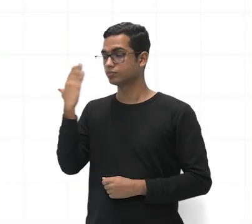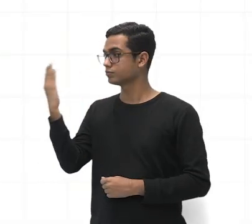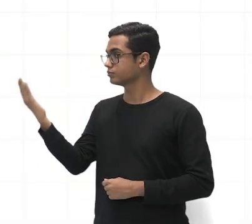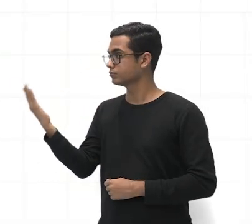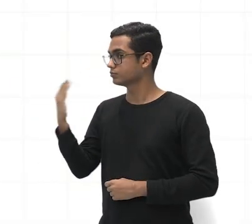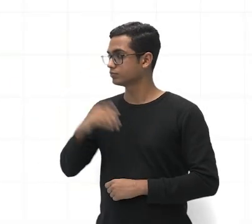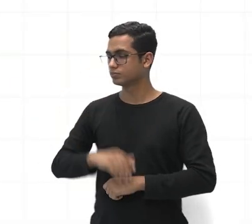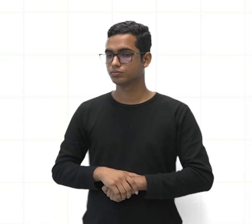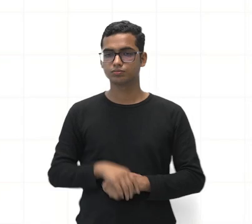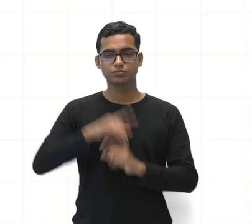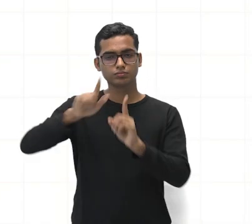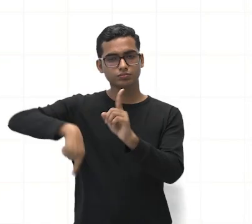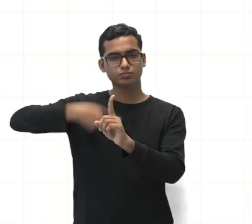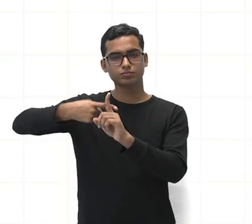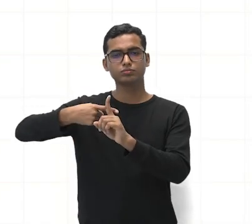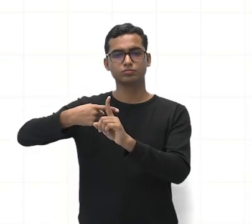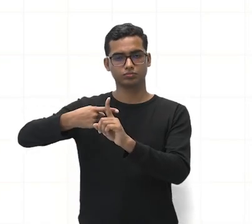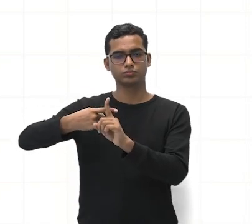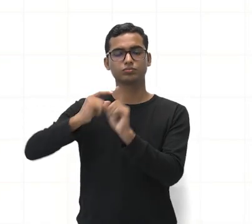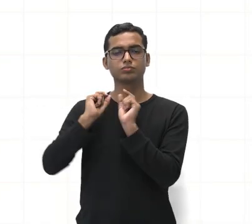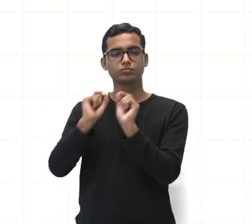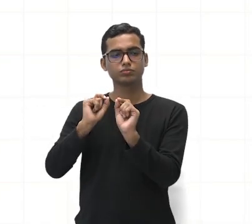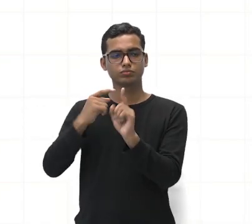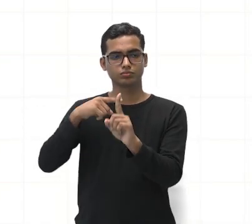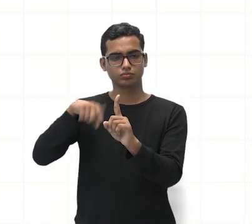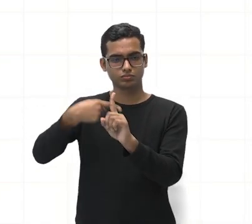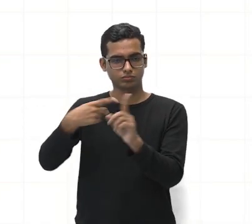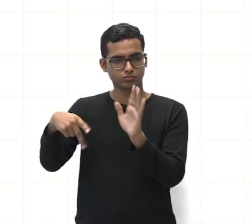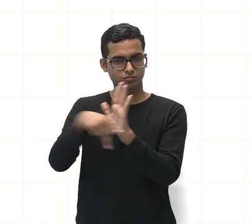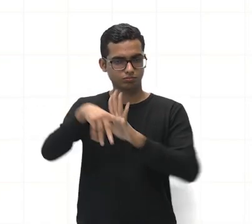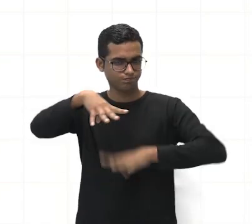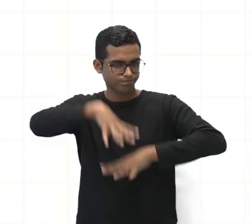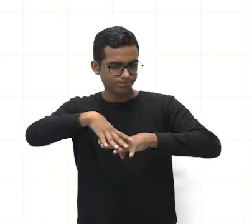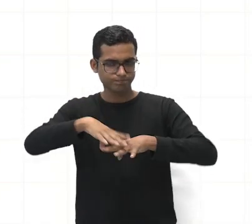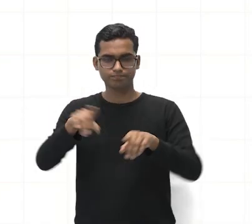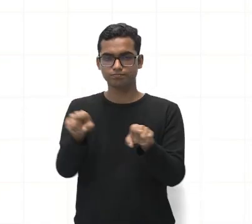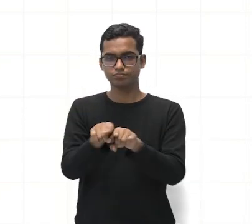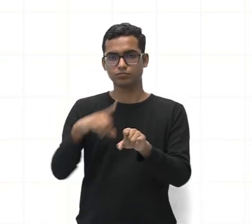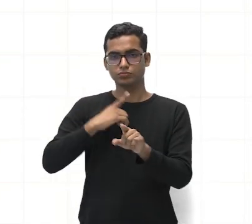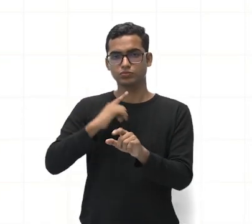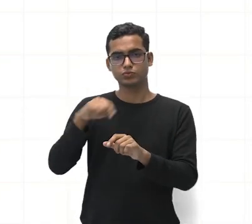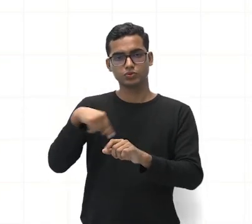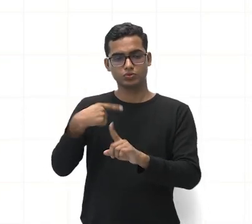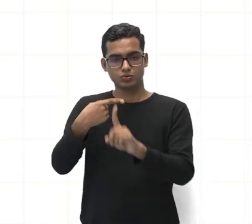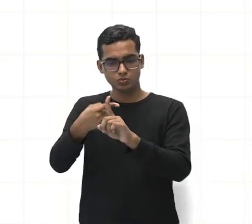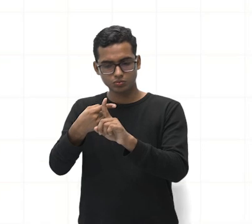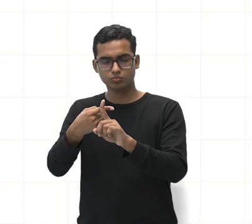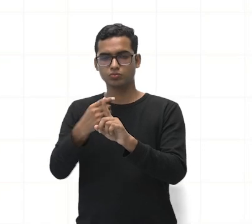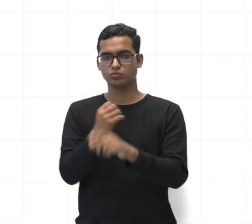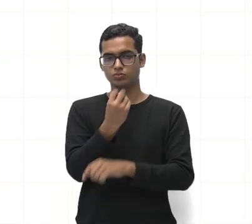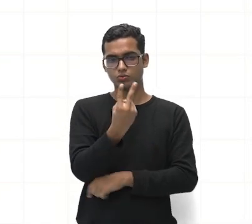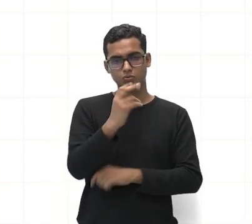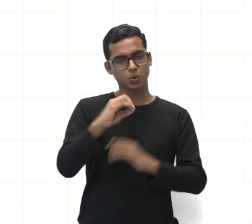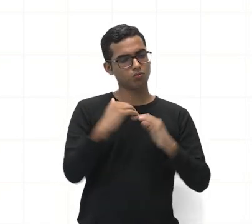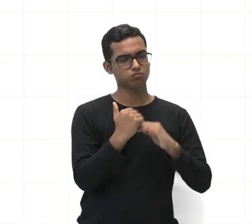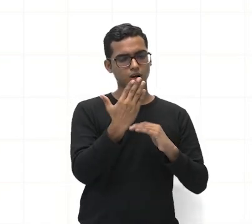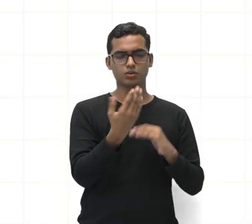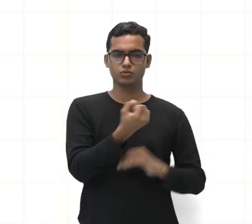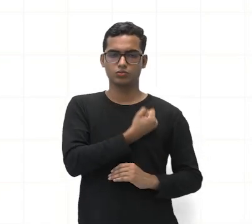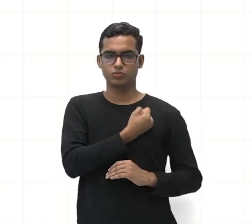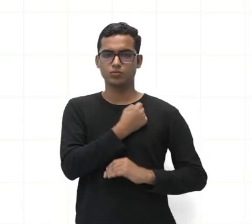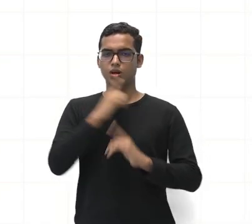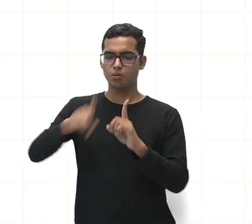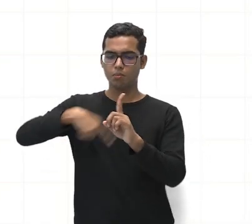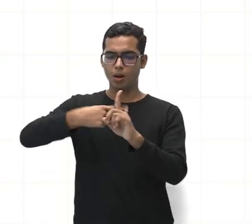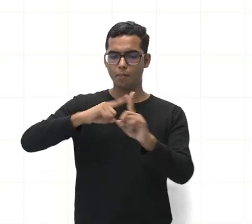temos aqui a cartela. A adição é o processo matemático de juntar duas ou mais quantidades. Isso é